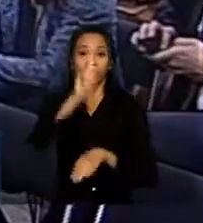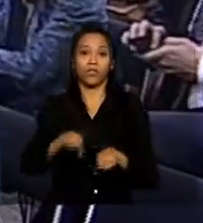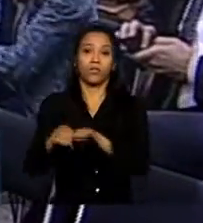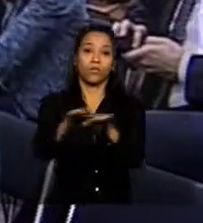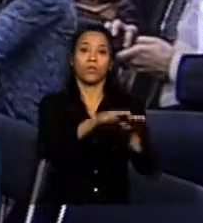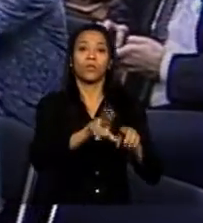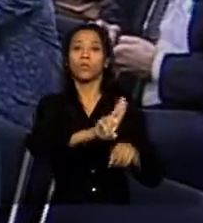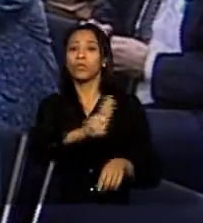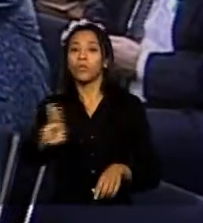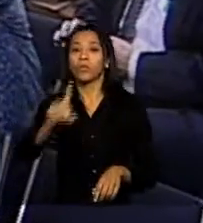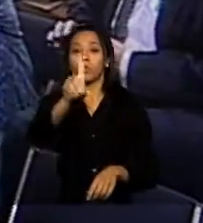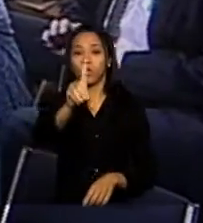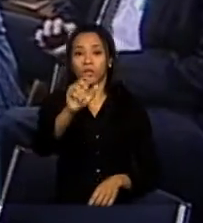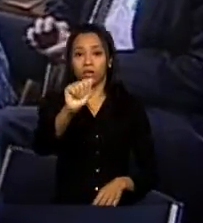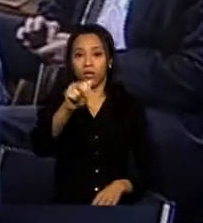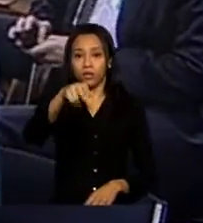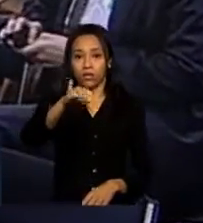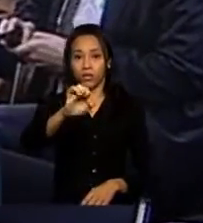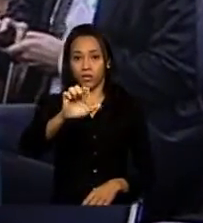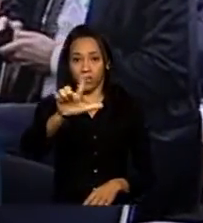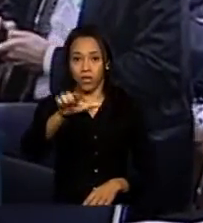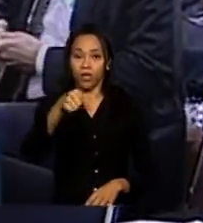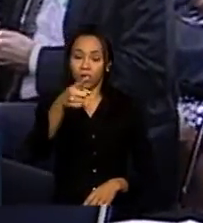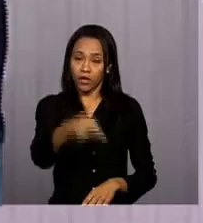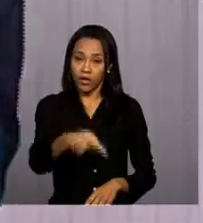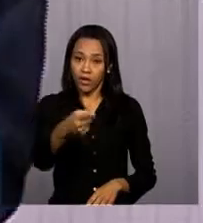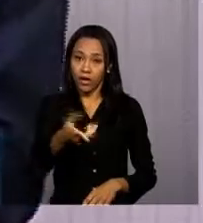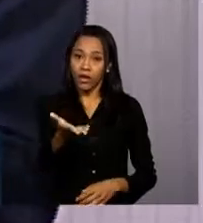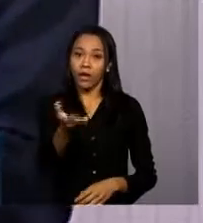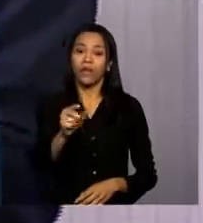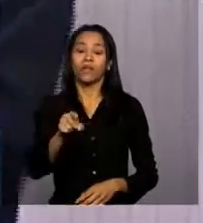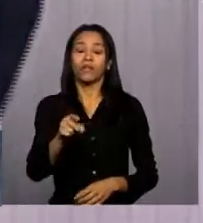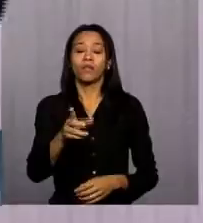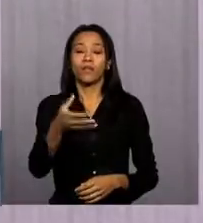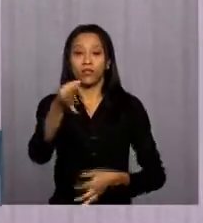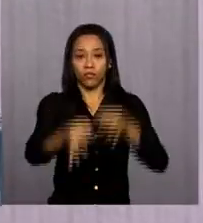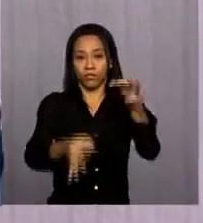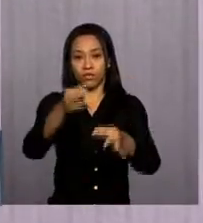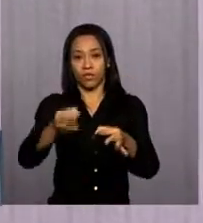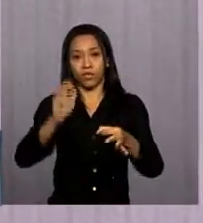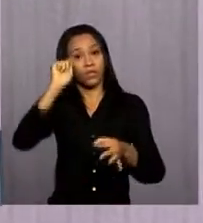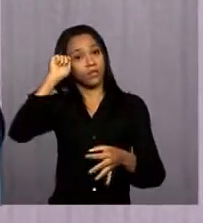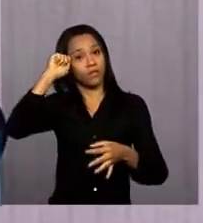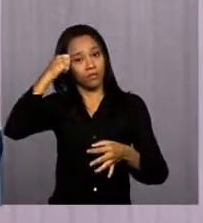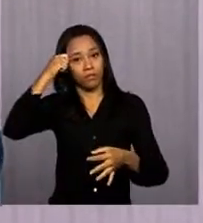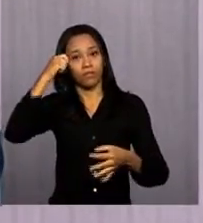conselheiro nacional LGBT do Fórum Nacional da Justiça Negra.